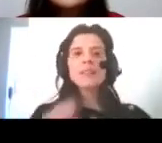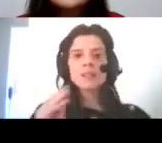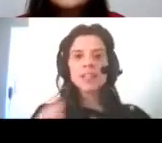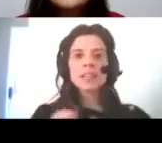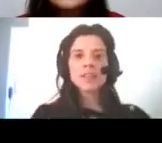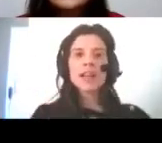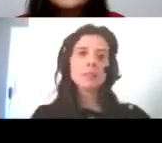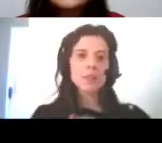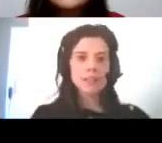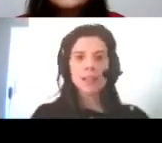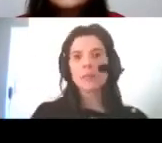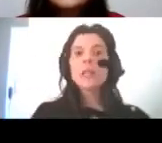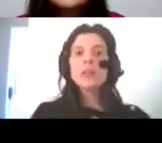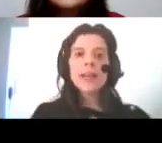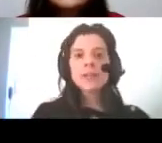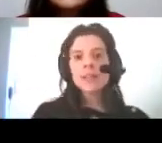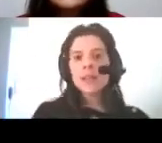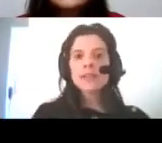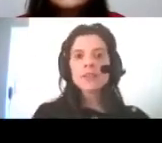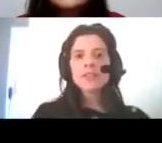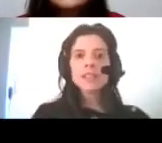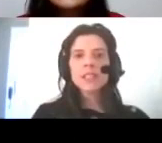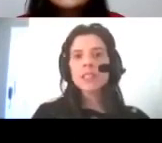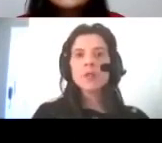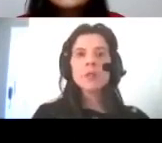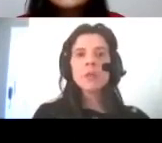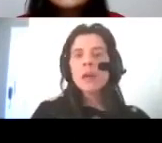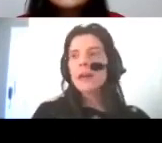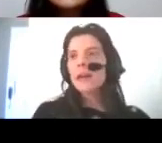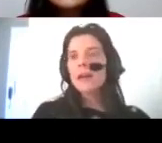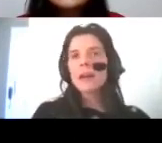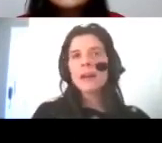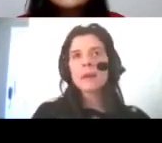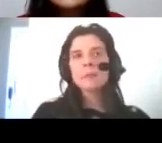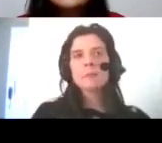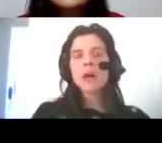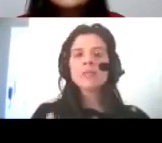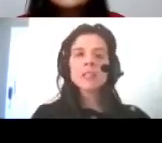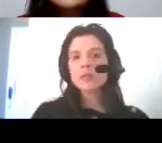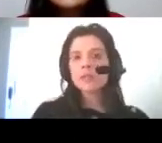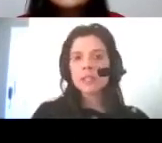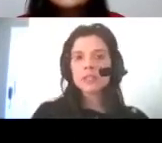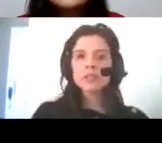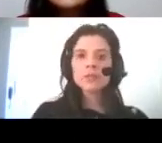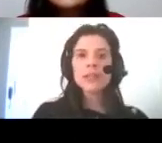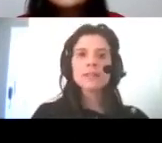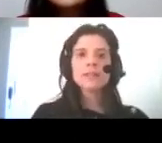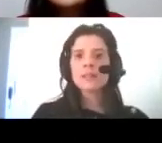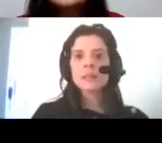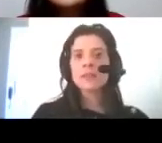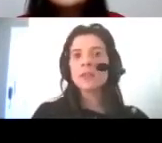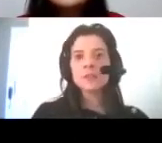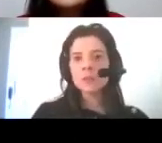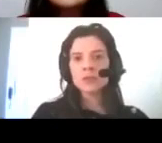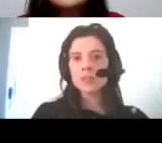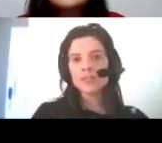nada direcionado. Por exemplo, eu quero saber se a Josiane ganhou auxílio estudante